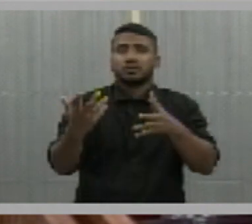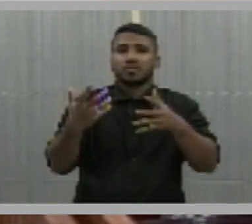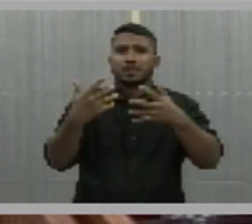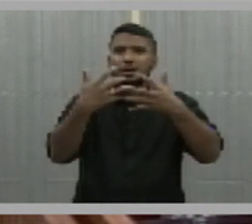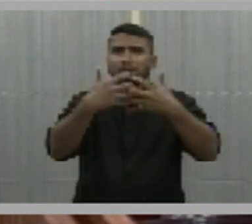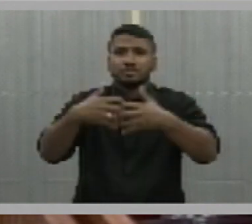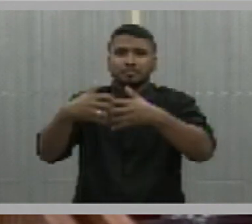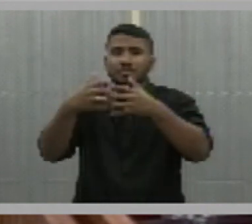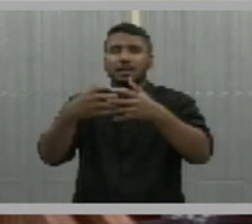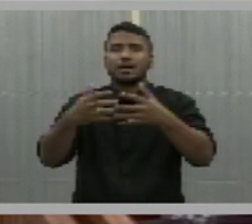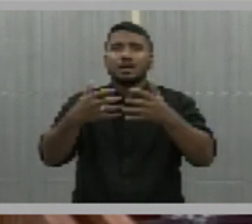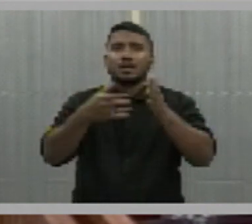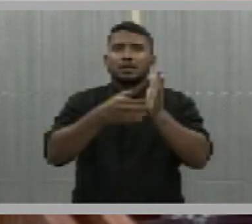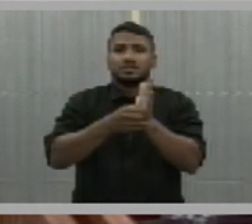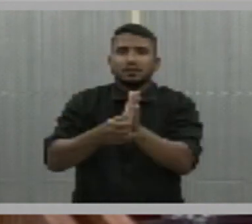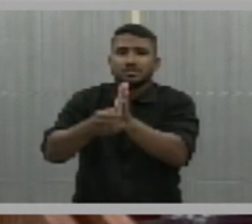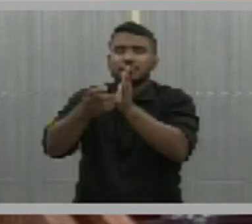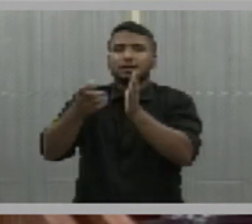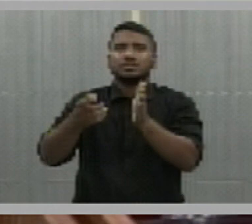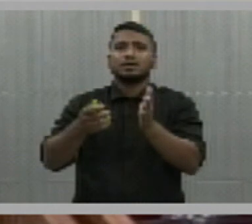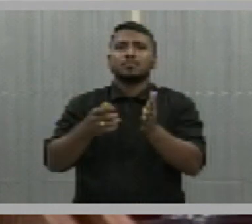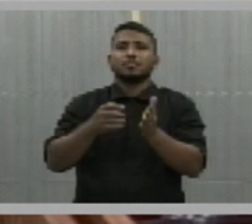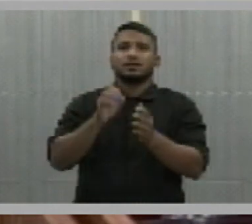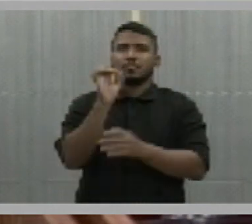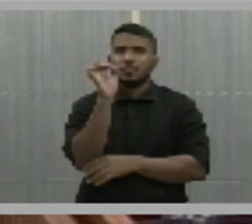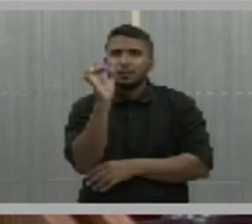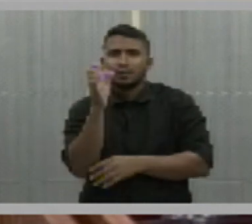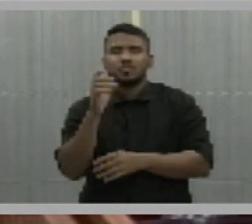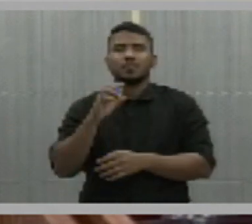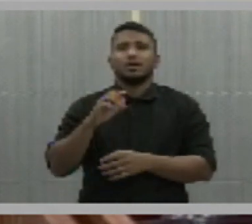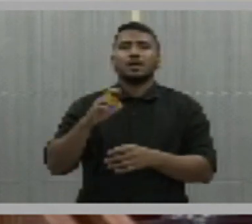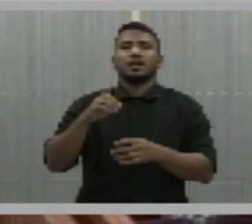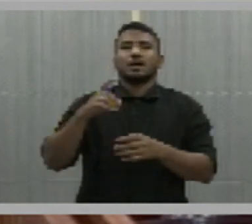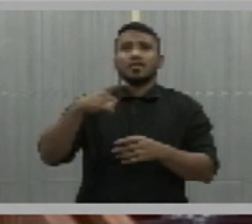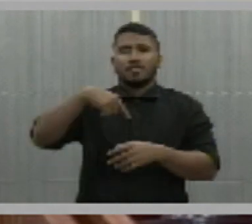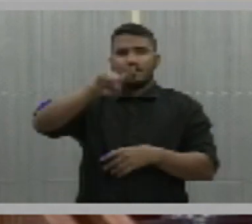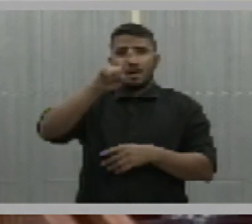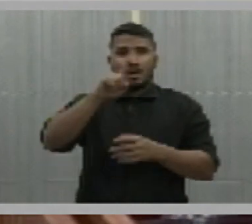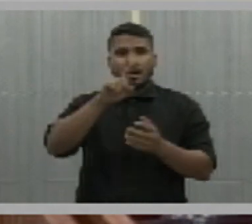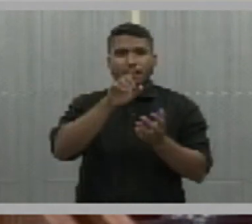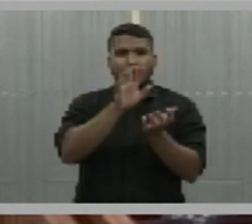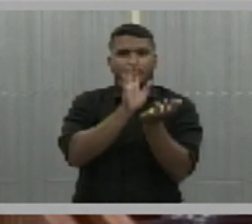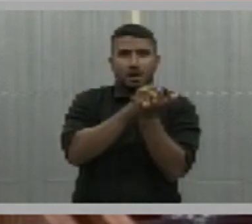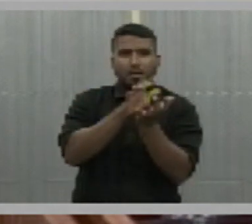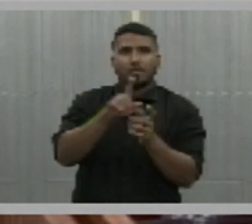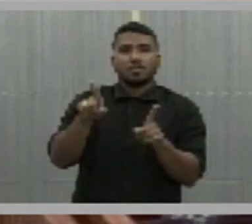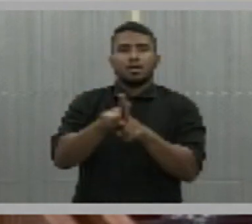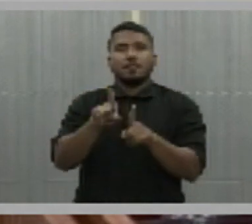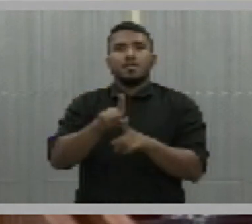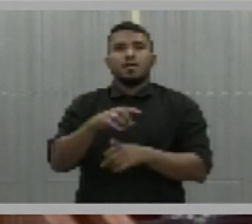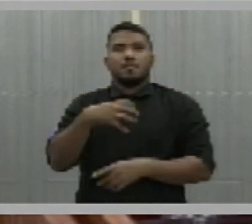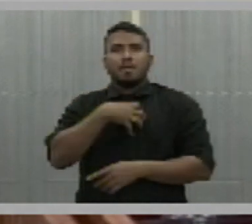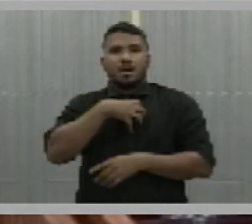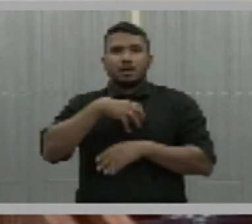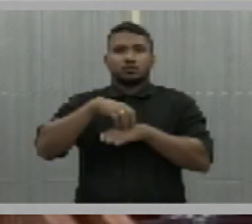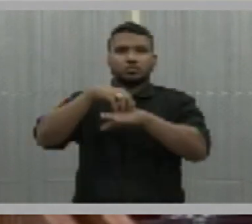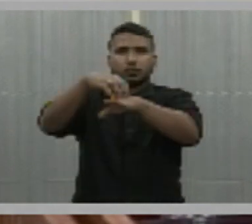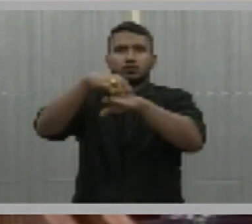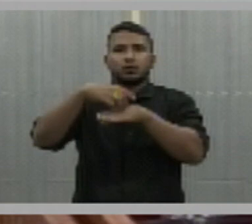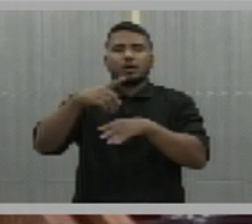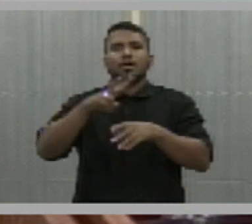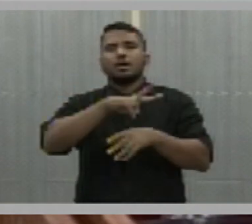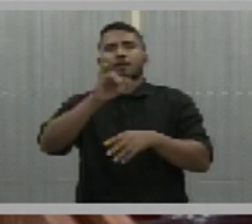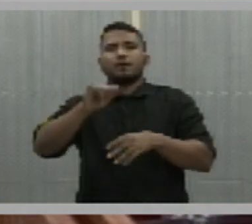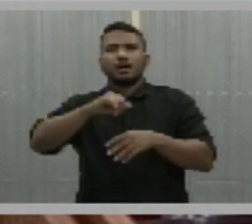milho, soja para a Bahia, para Pernambuco, porque tem que desviar para o São Raimundo Nonato ou para o